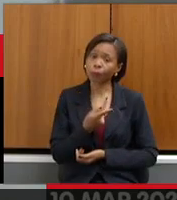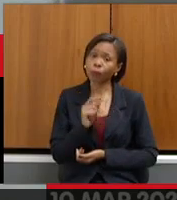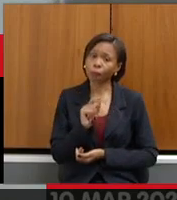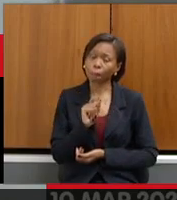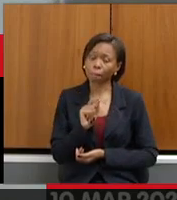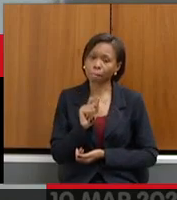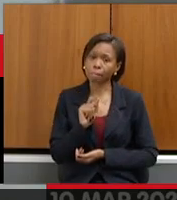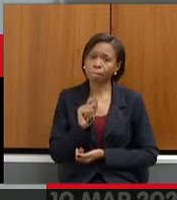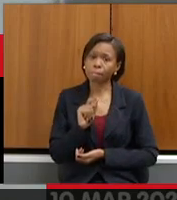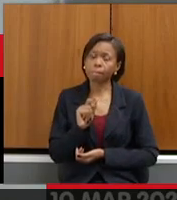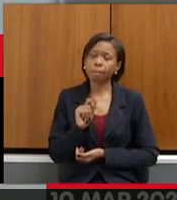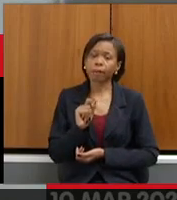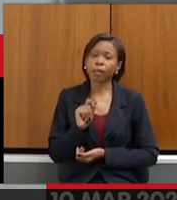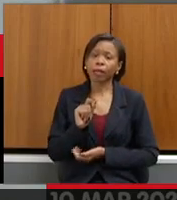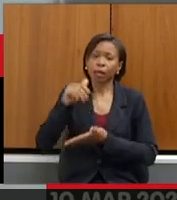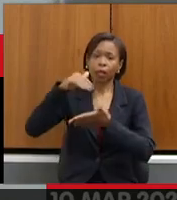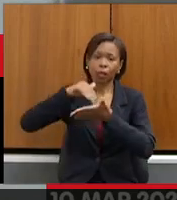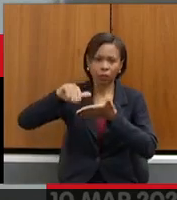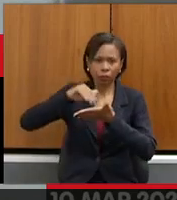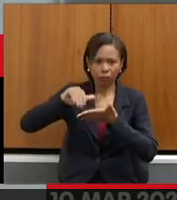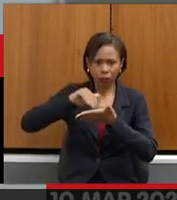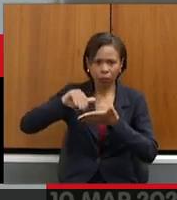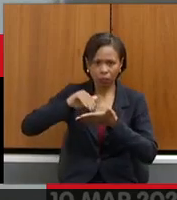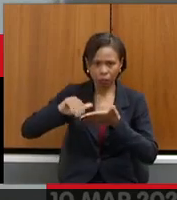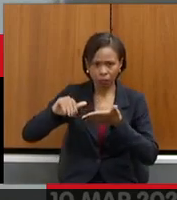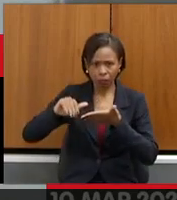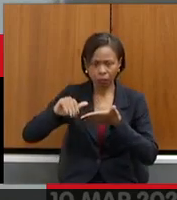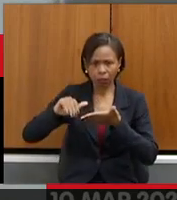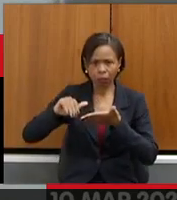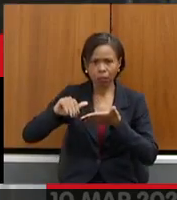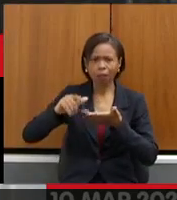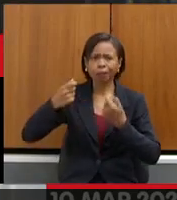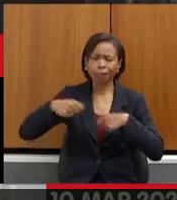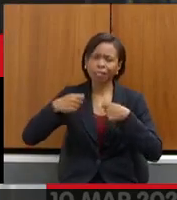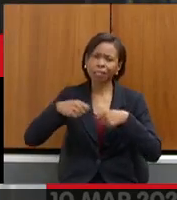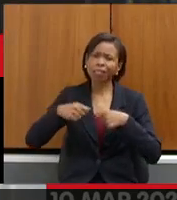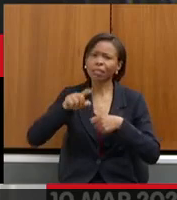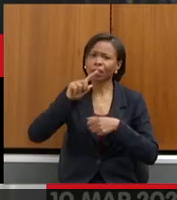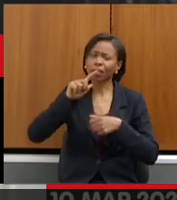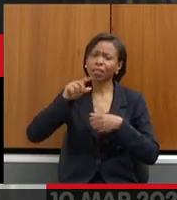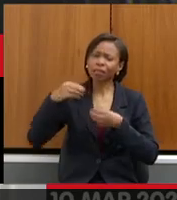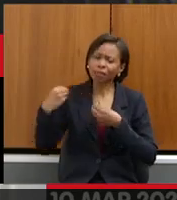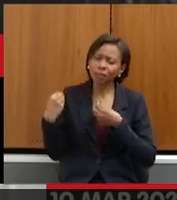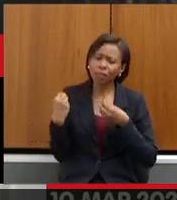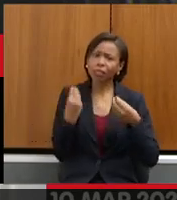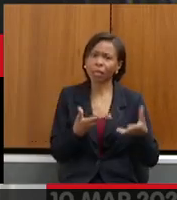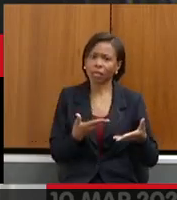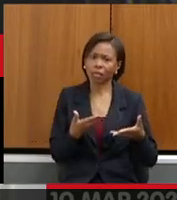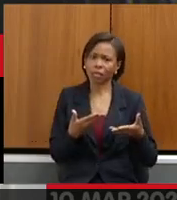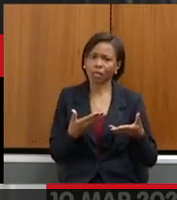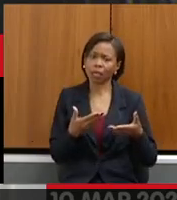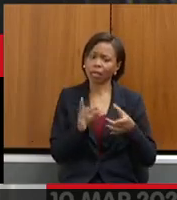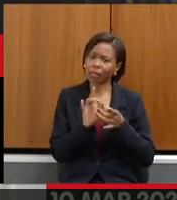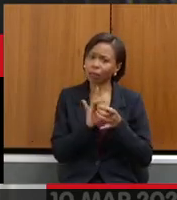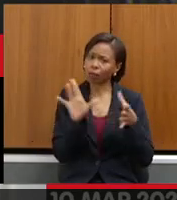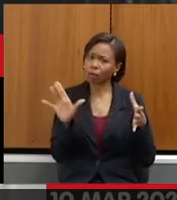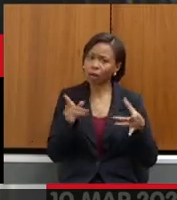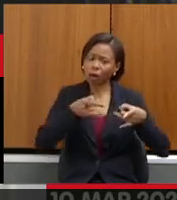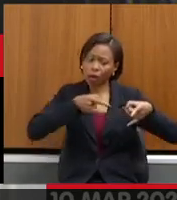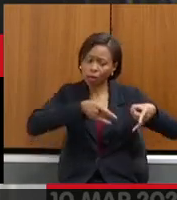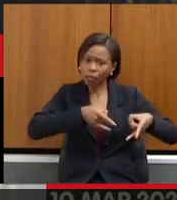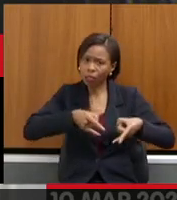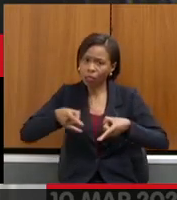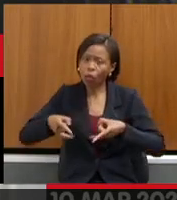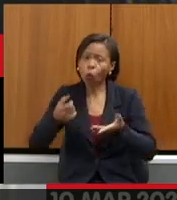é a secretaria mande nem vi esses leites né que